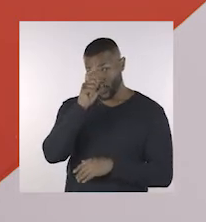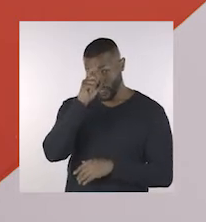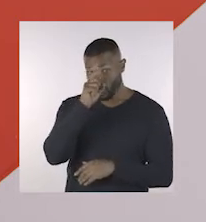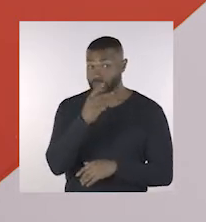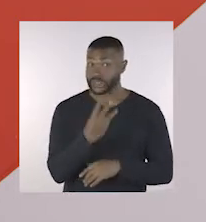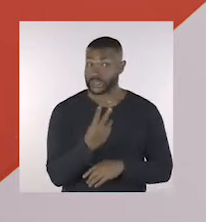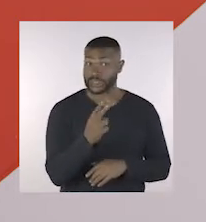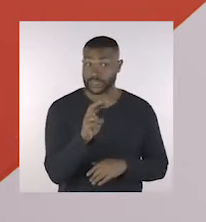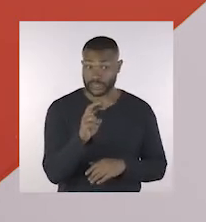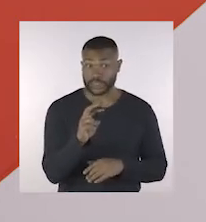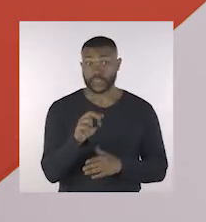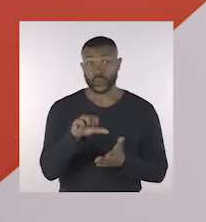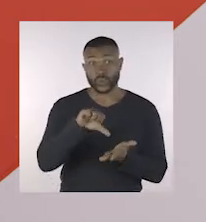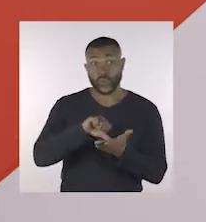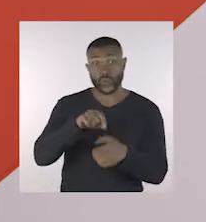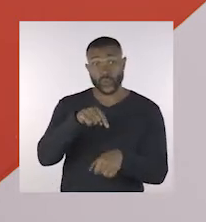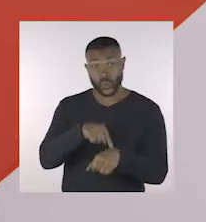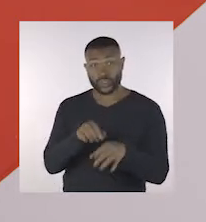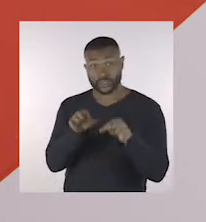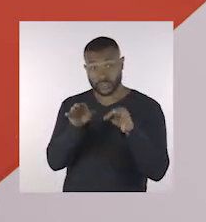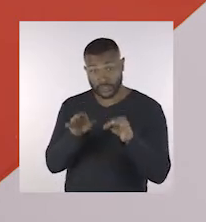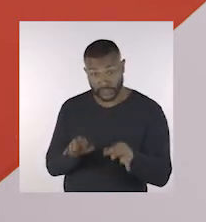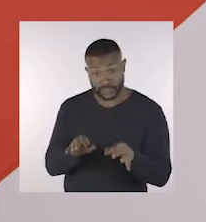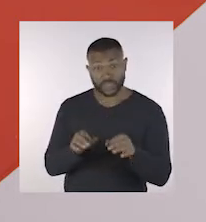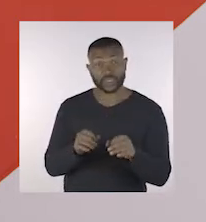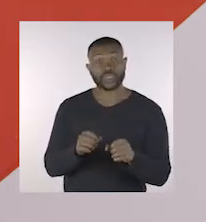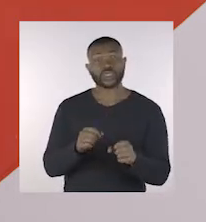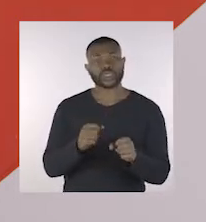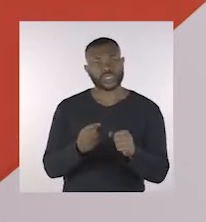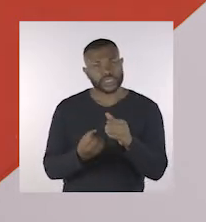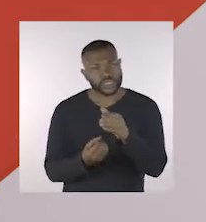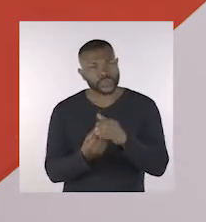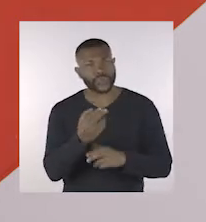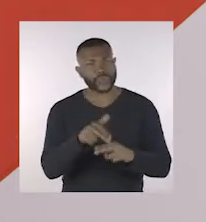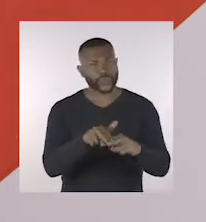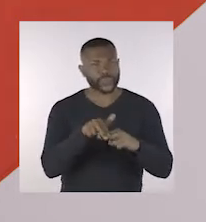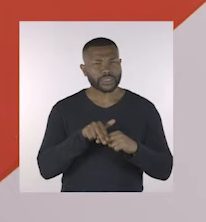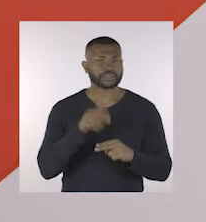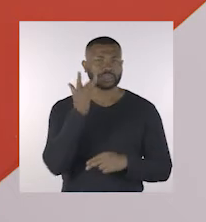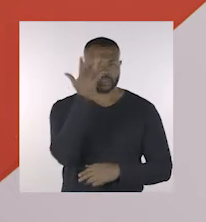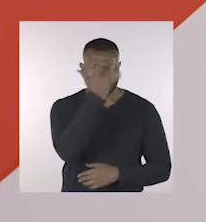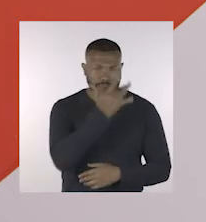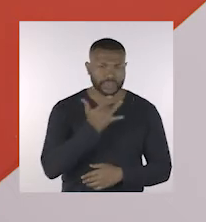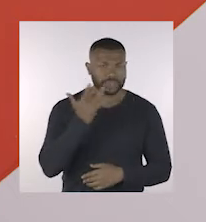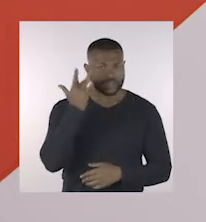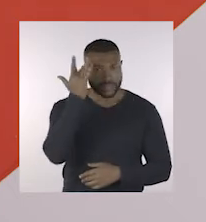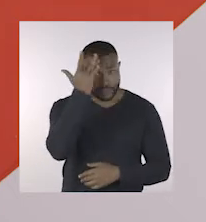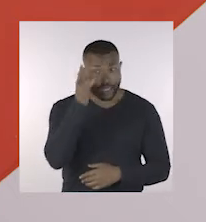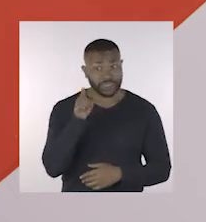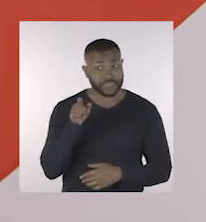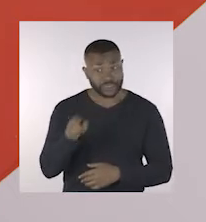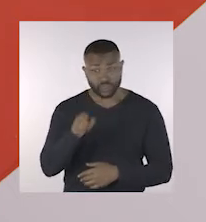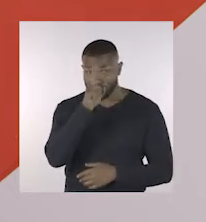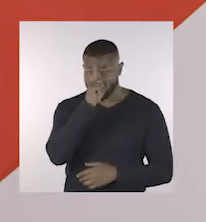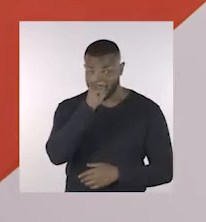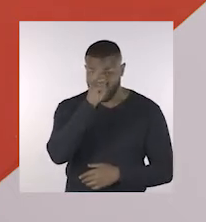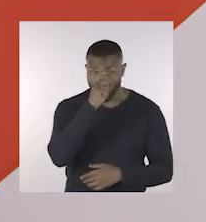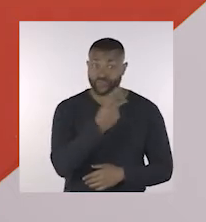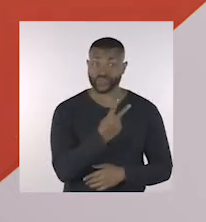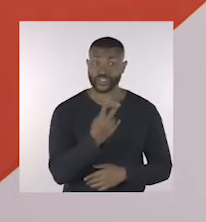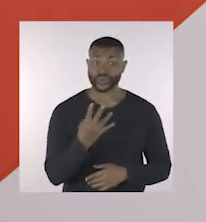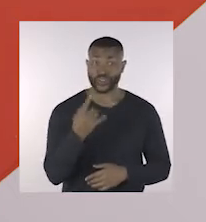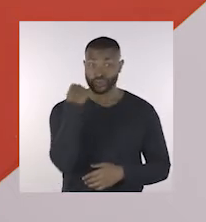esses hospitais 35 hospitais redor acerta que foram feitos na época do hadad que funciona